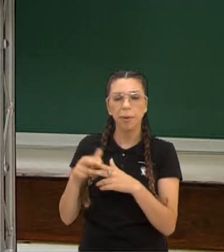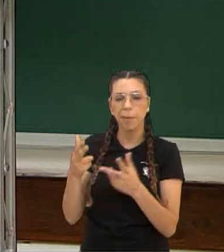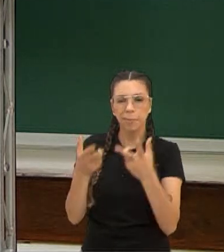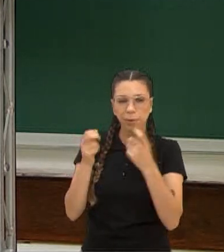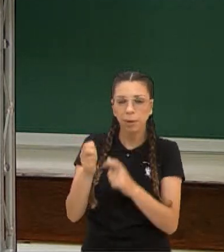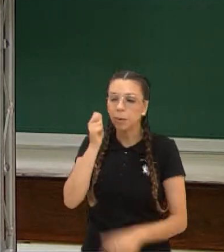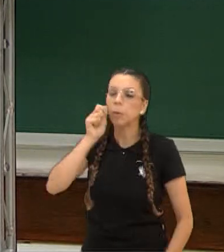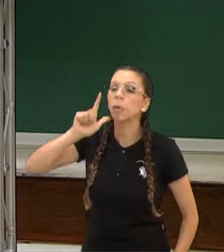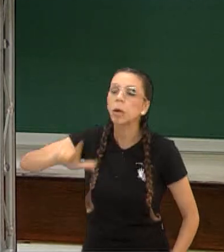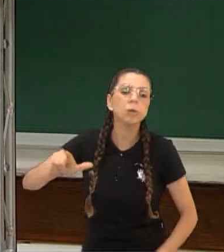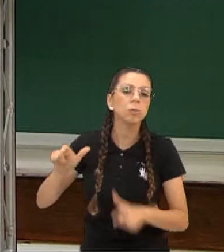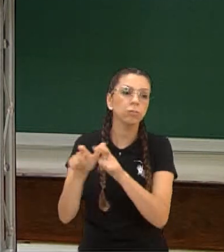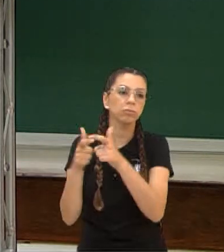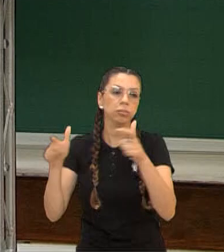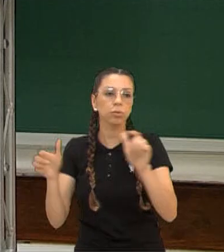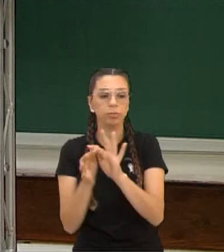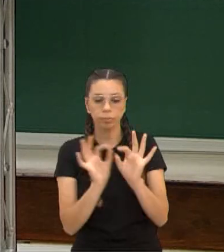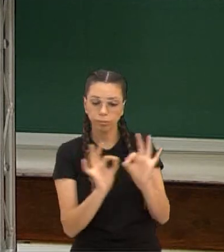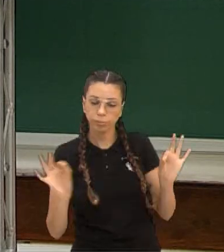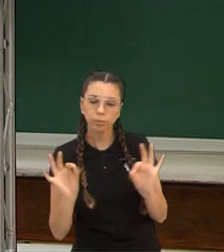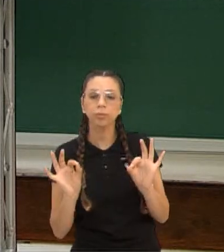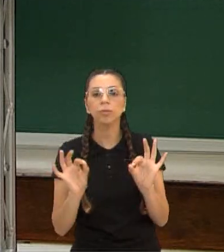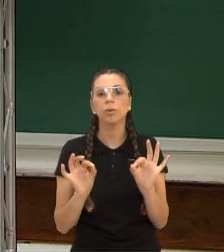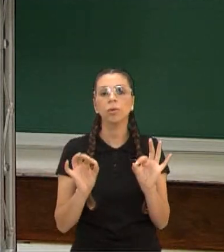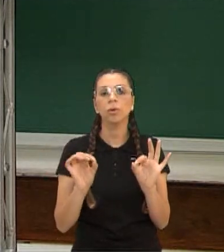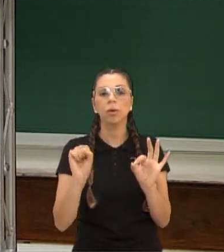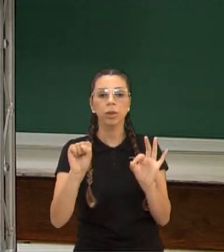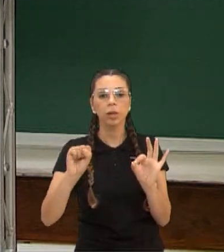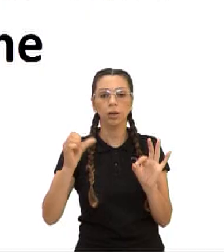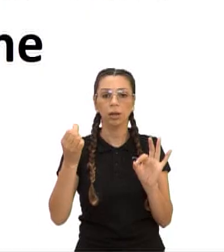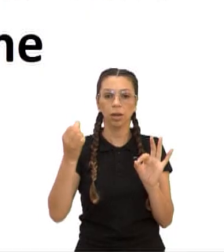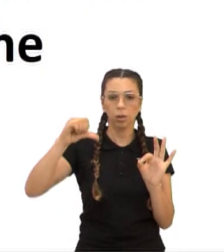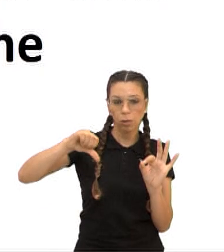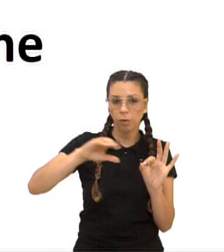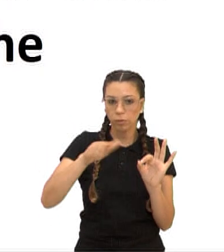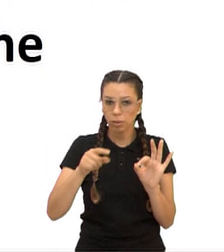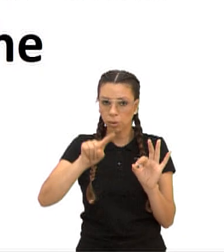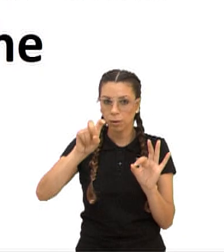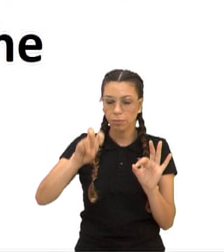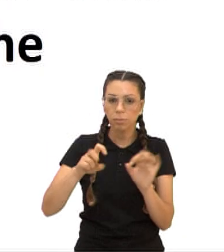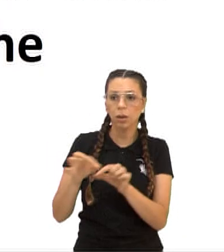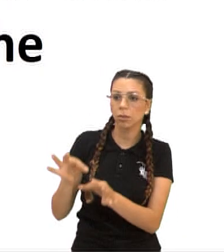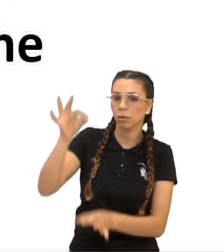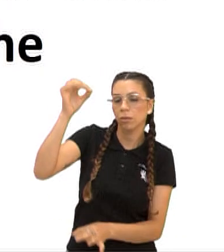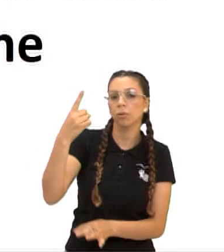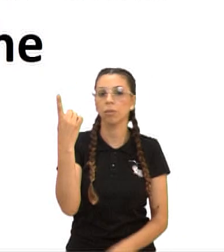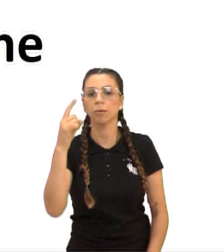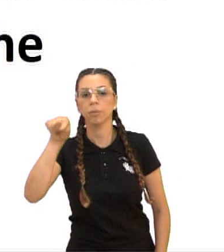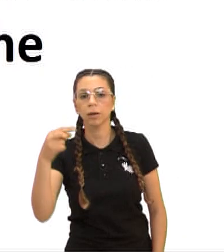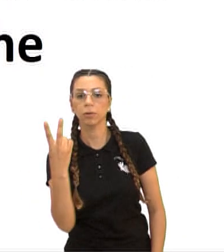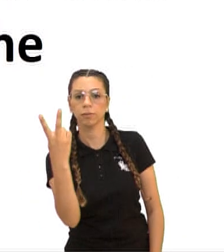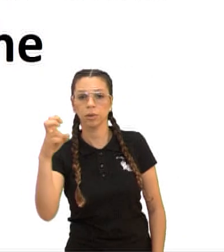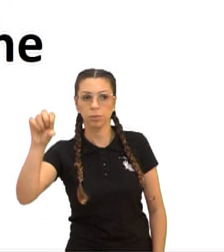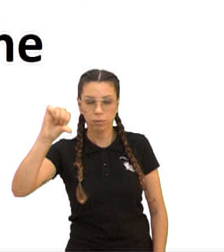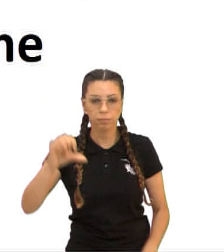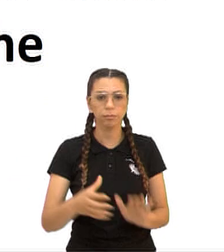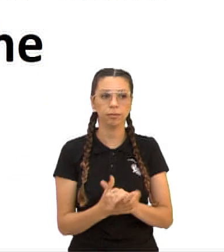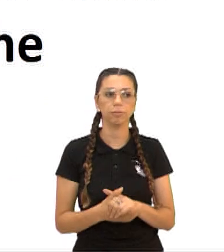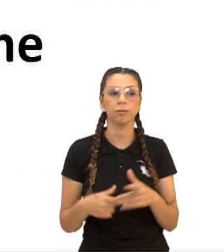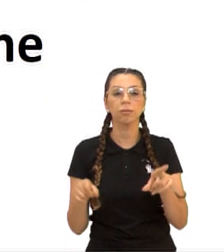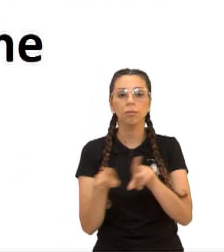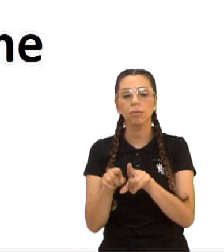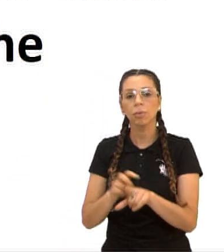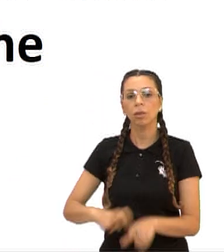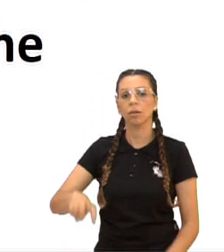uma tela de 1,29 m por 89,5 m, tá? Então vamos lá. Na sua opinião, em relação aos trabalhos artísticos da Berry Morisot e